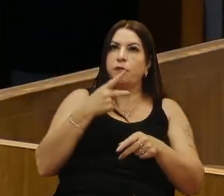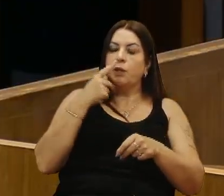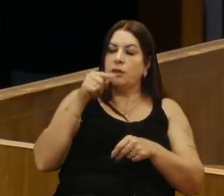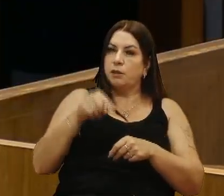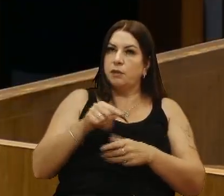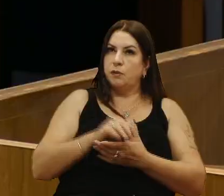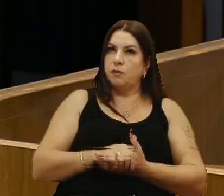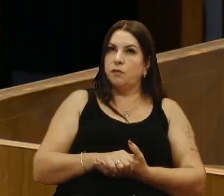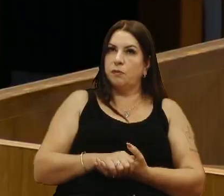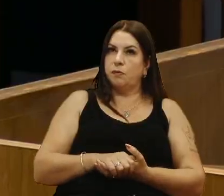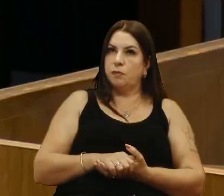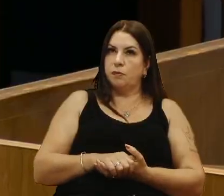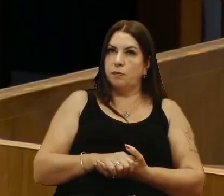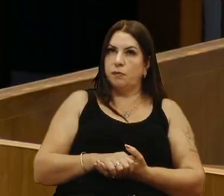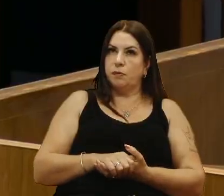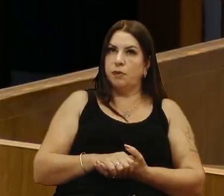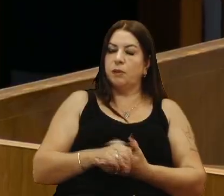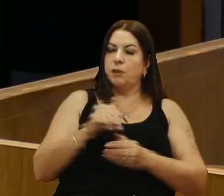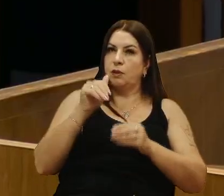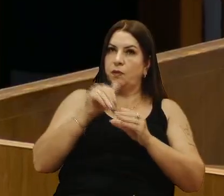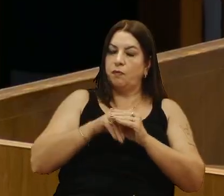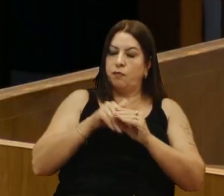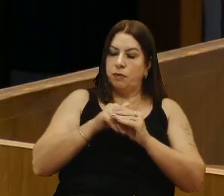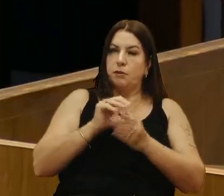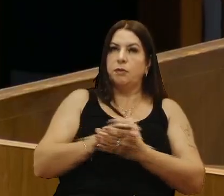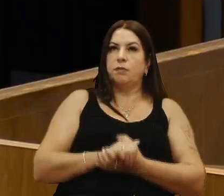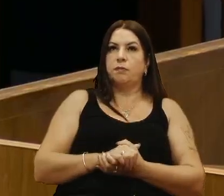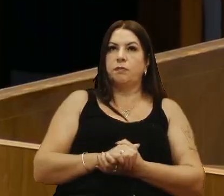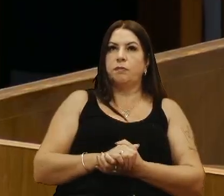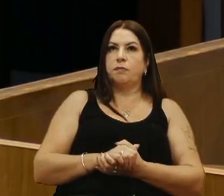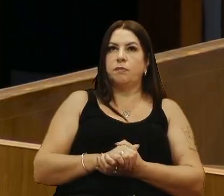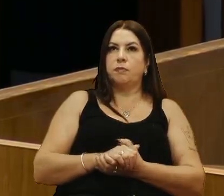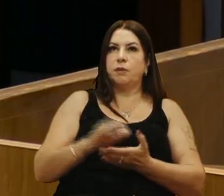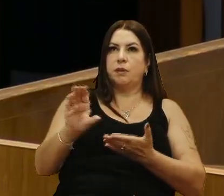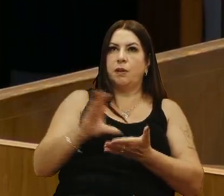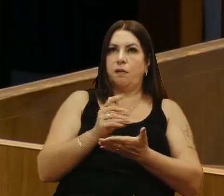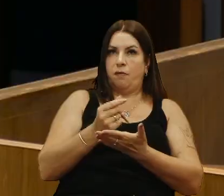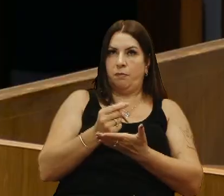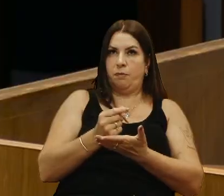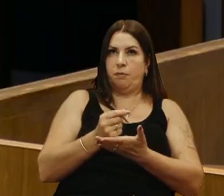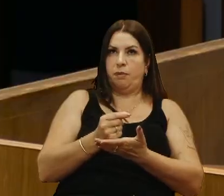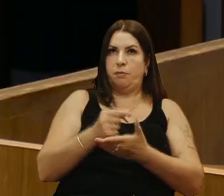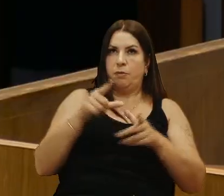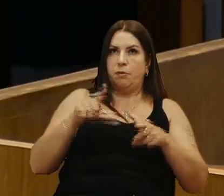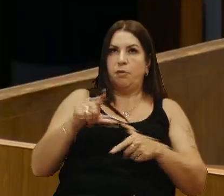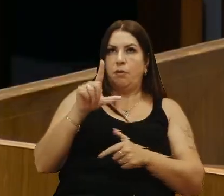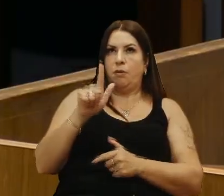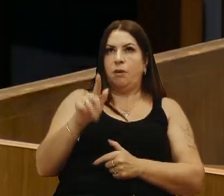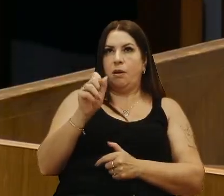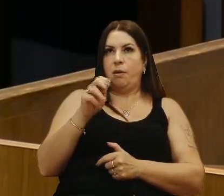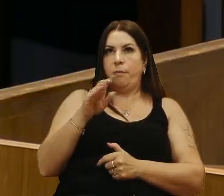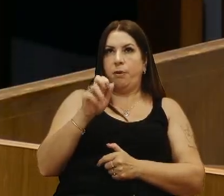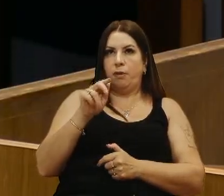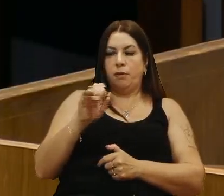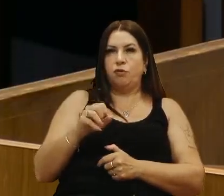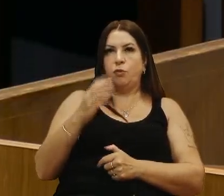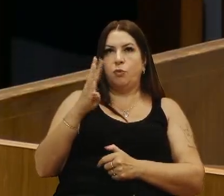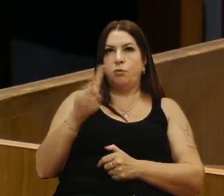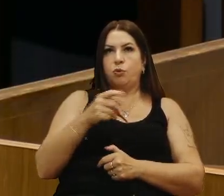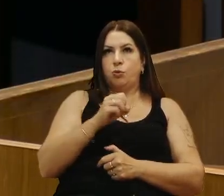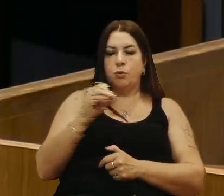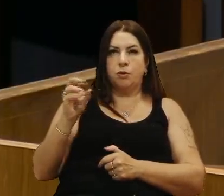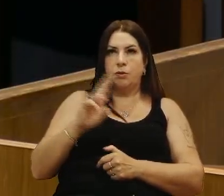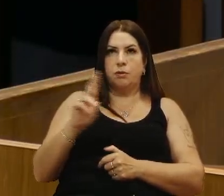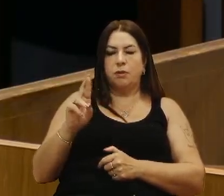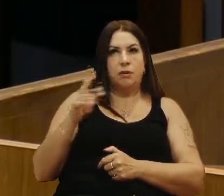isso na votação da verba de gabinete de R$ 4.800, e como foi